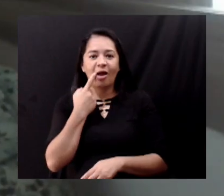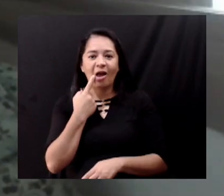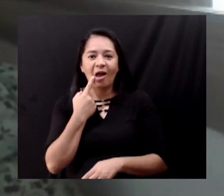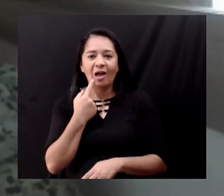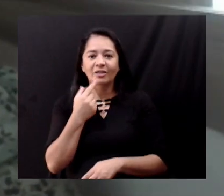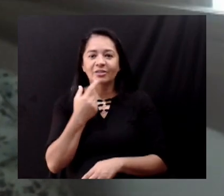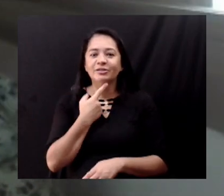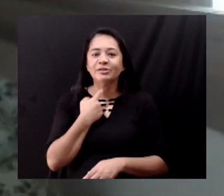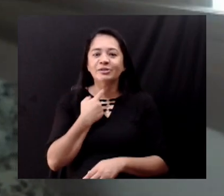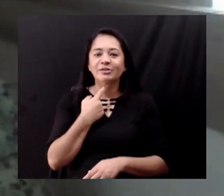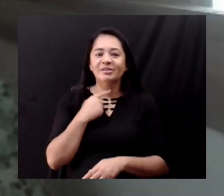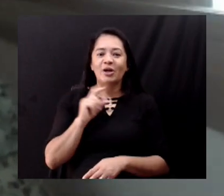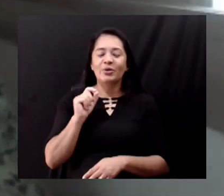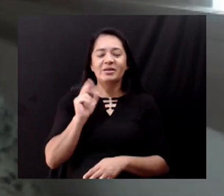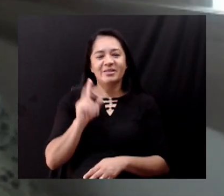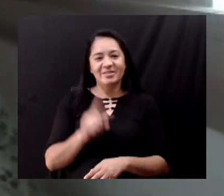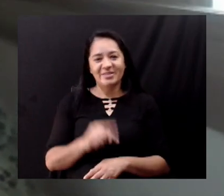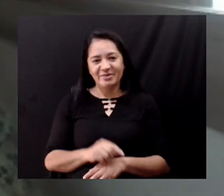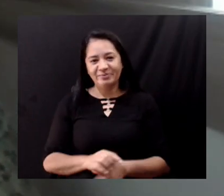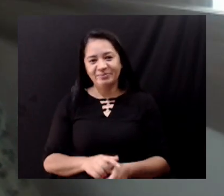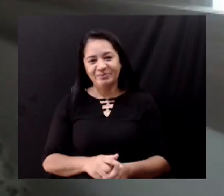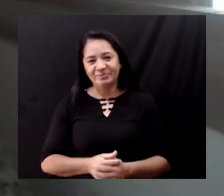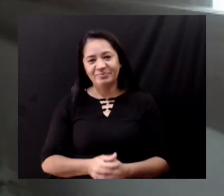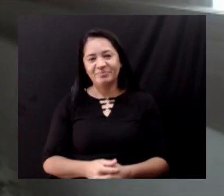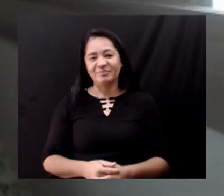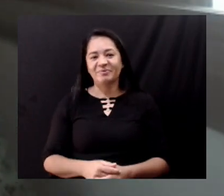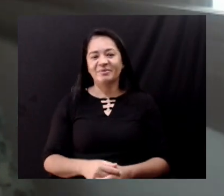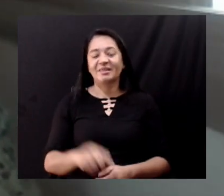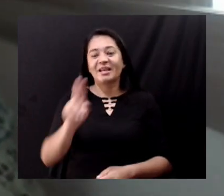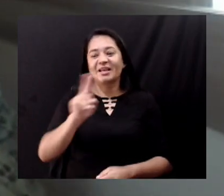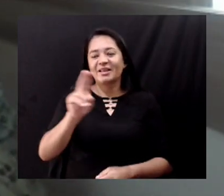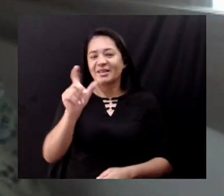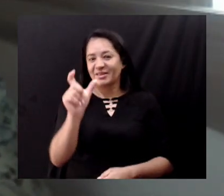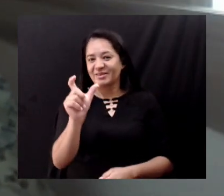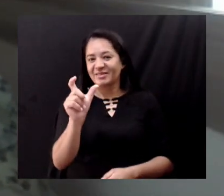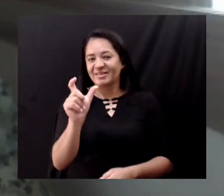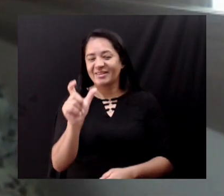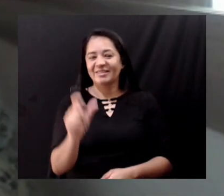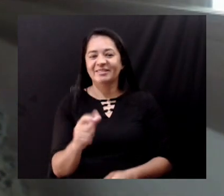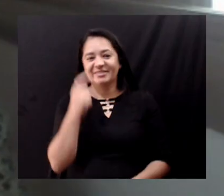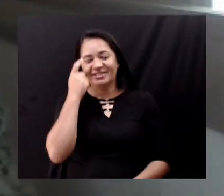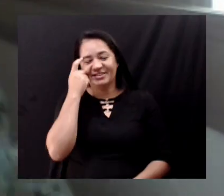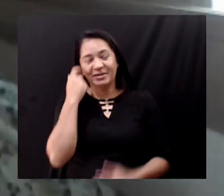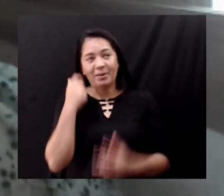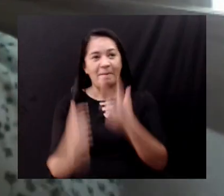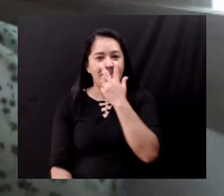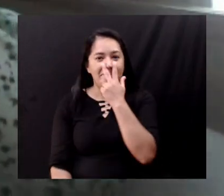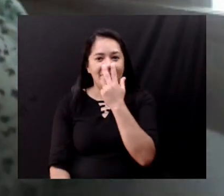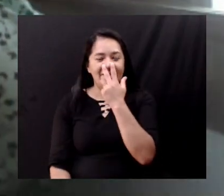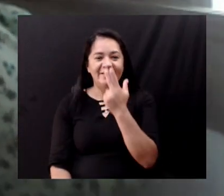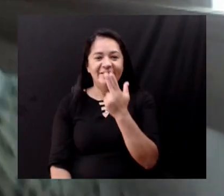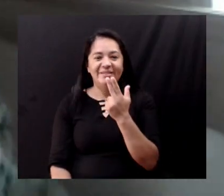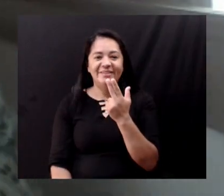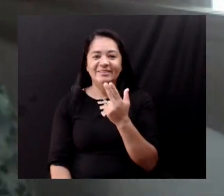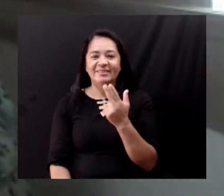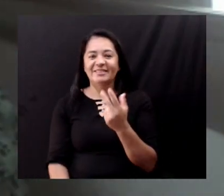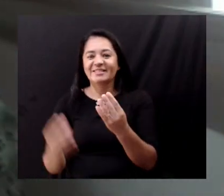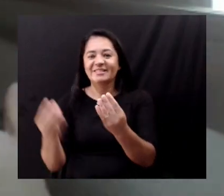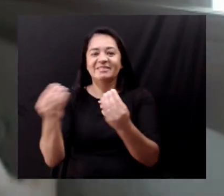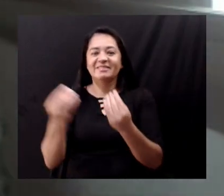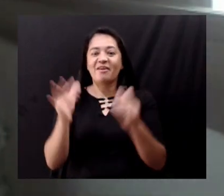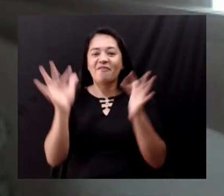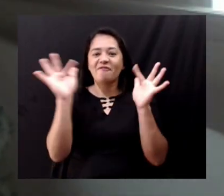Bom, essas palavrinhas, né, a gente brinca que são palavras que parece que trazem felicidade, né? Só da gente imaginar